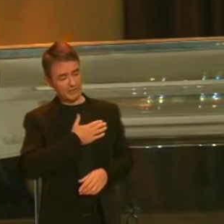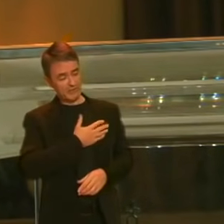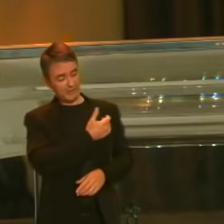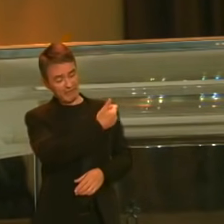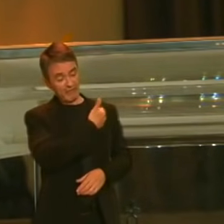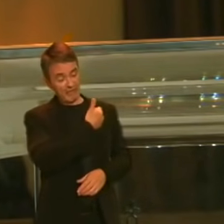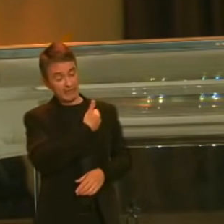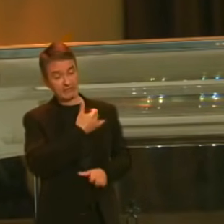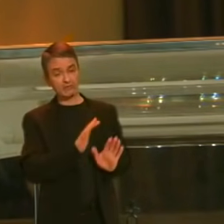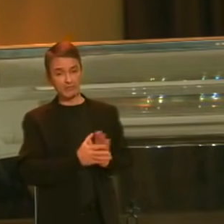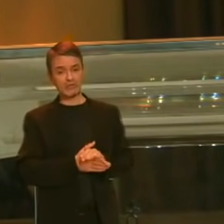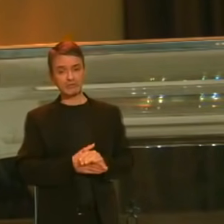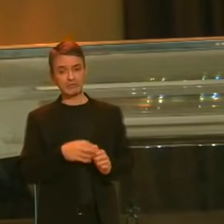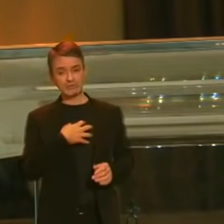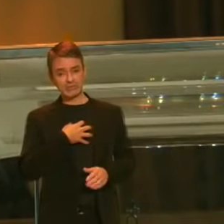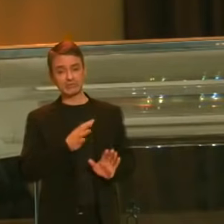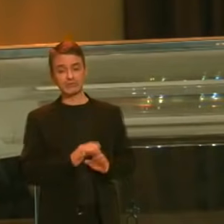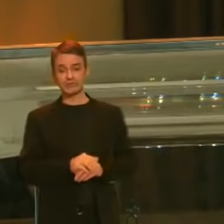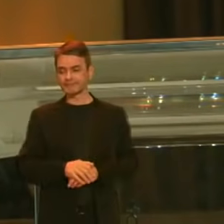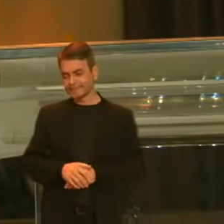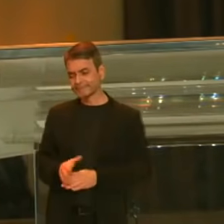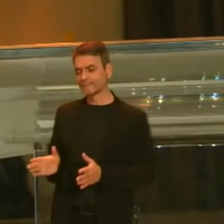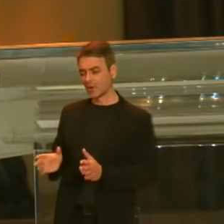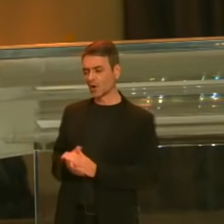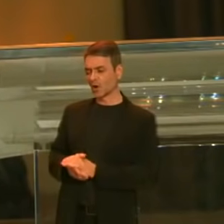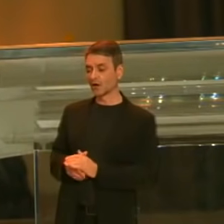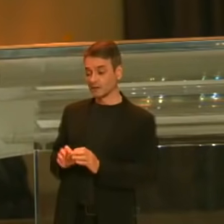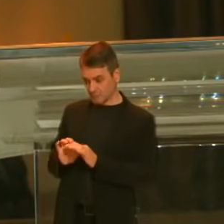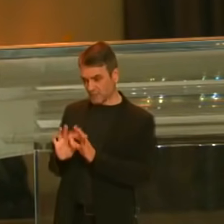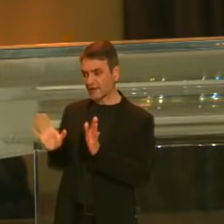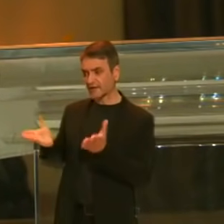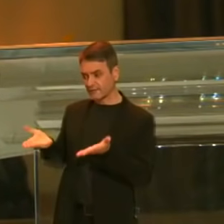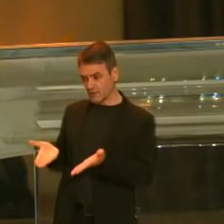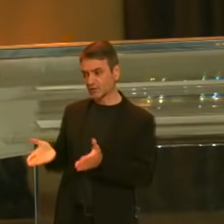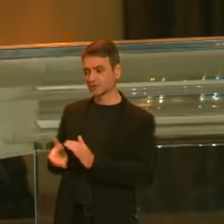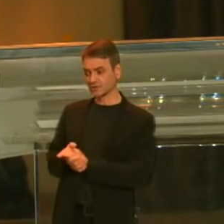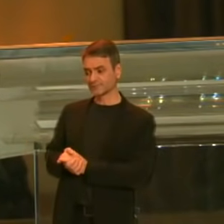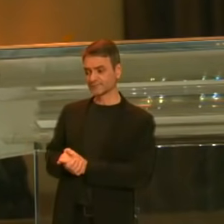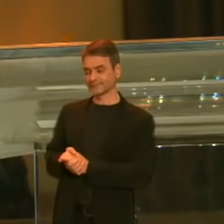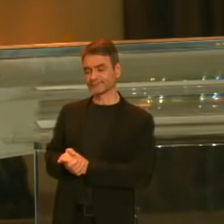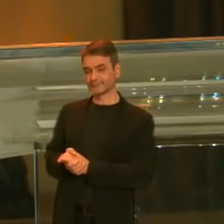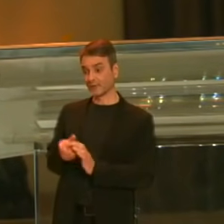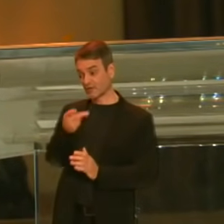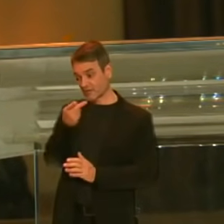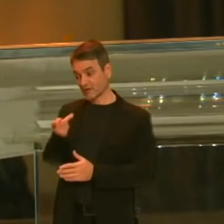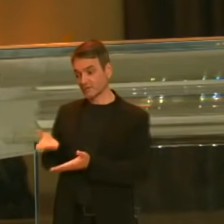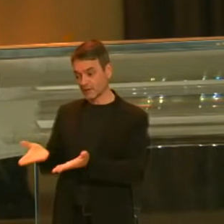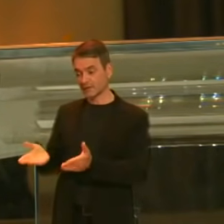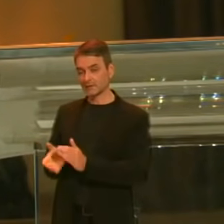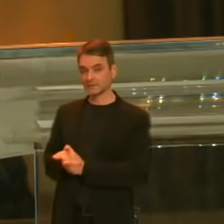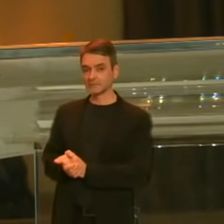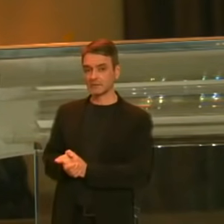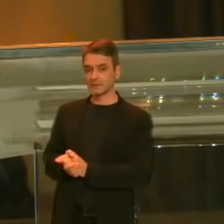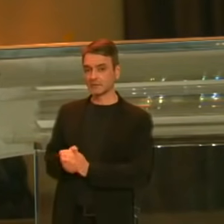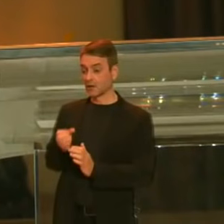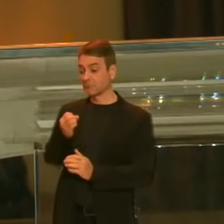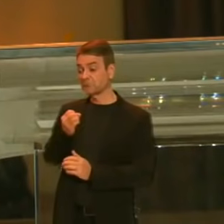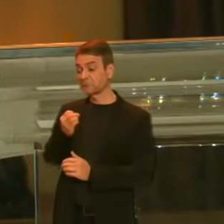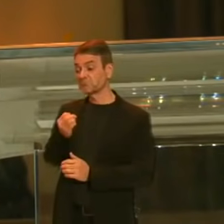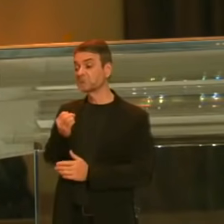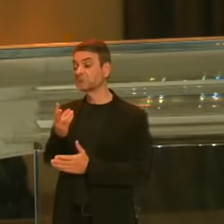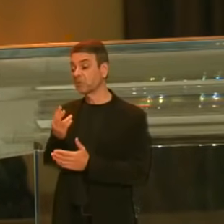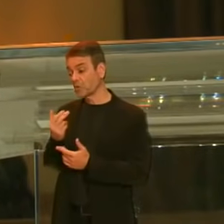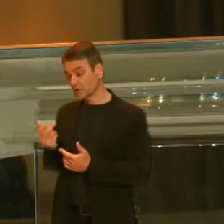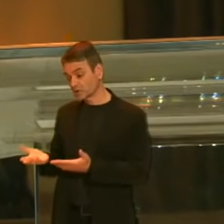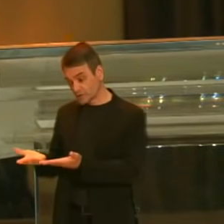E eu disse para ela assim: olha, a senhora pode ficar livre hoje. Eu quero te dar uma boa